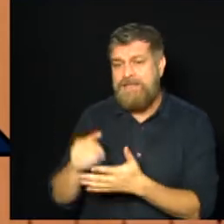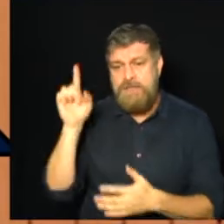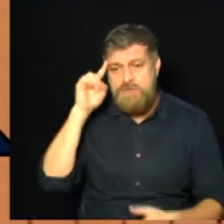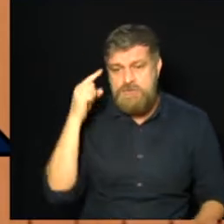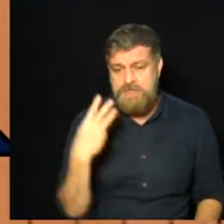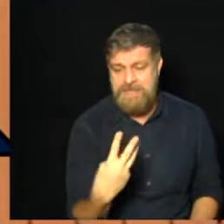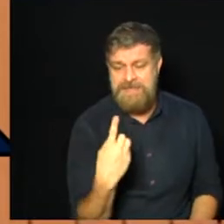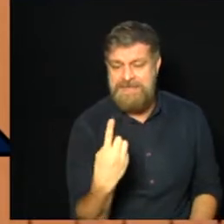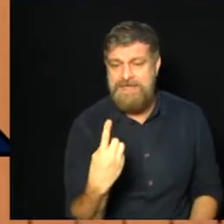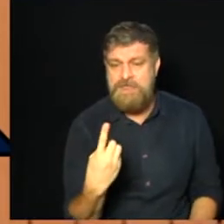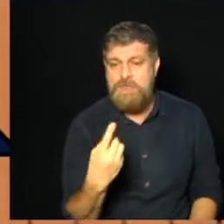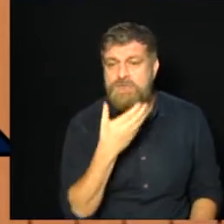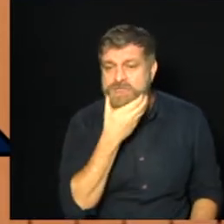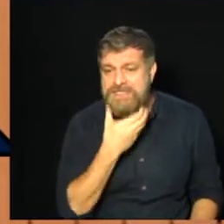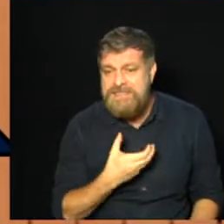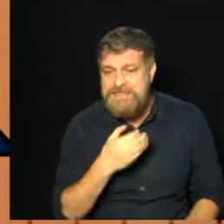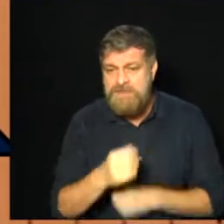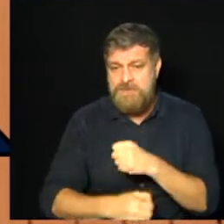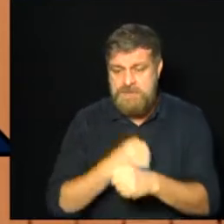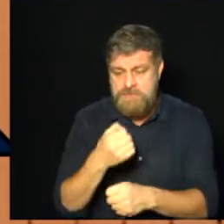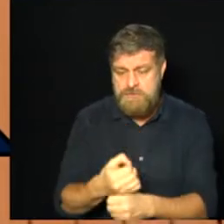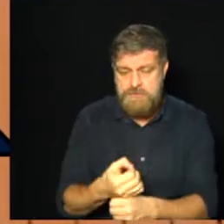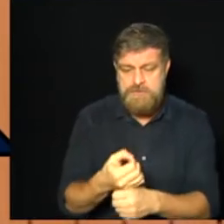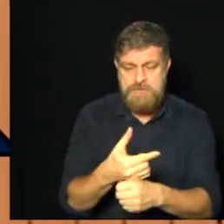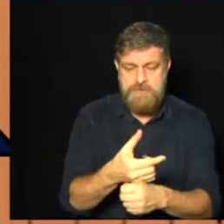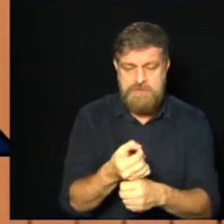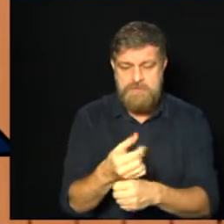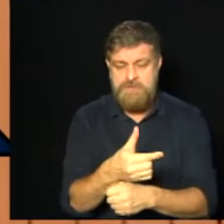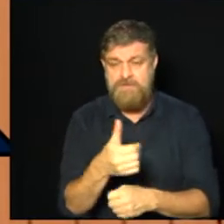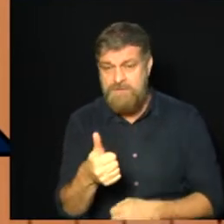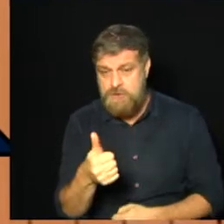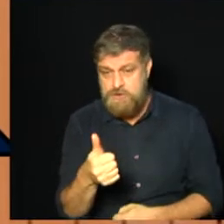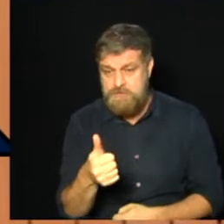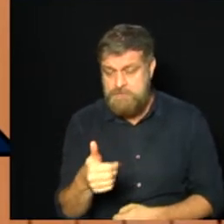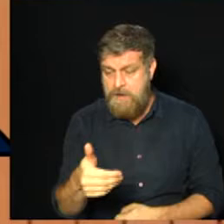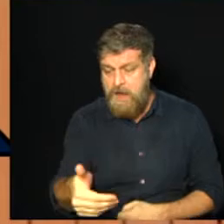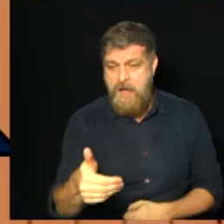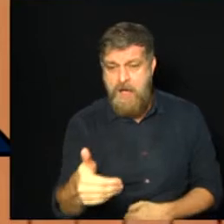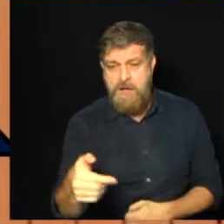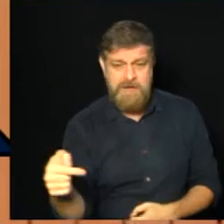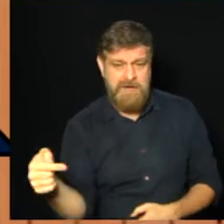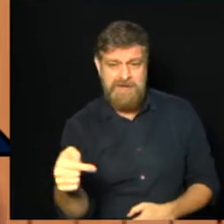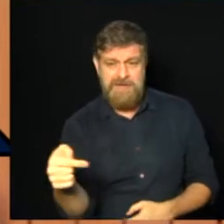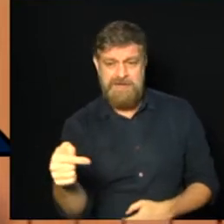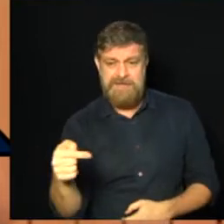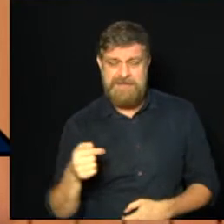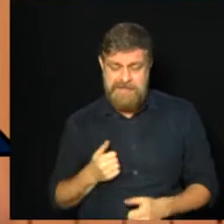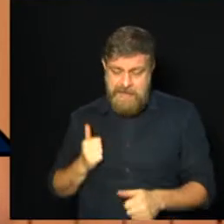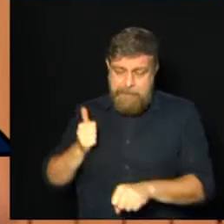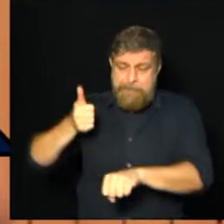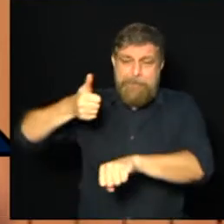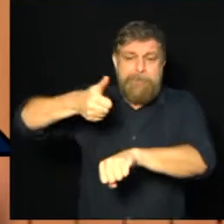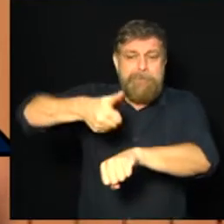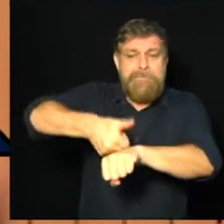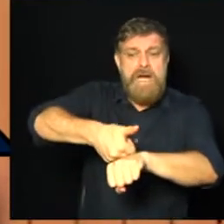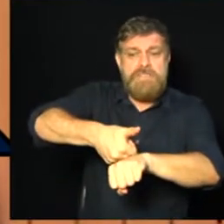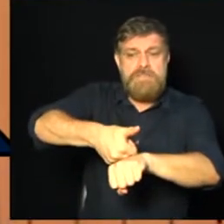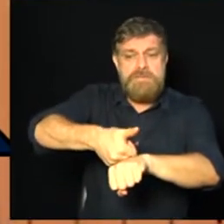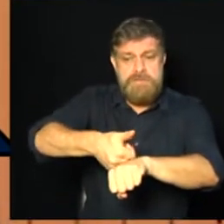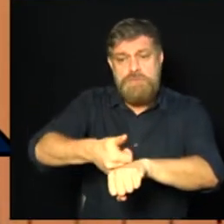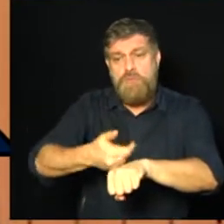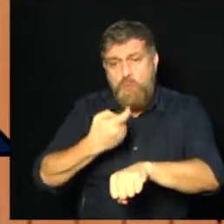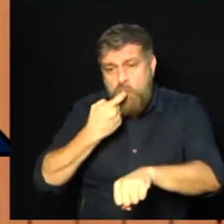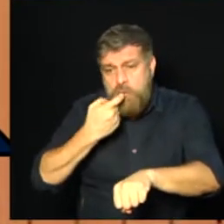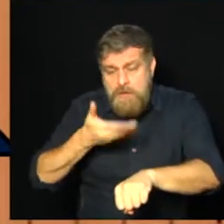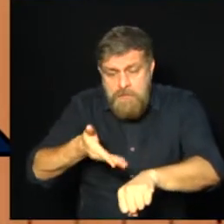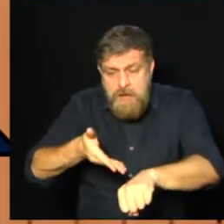dezembro de 2021. 31 de dezembro de 2021, a gente está pertinho, né? Quer dizer, nós